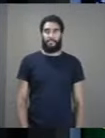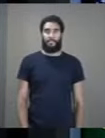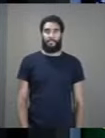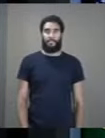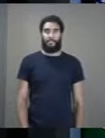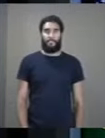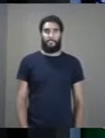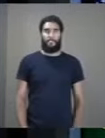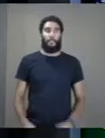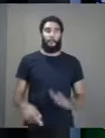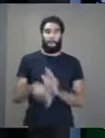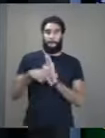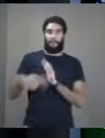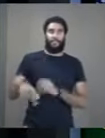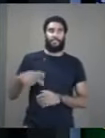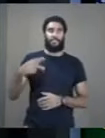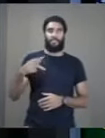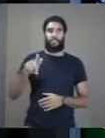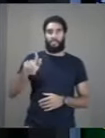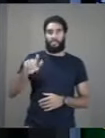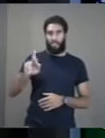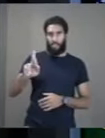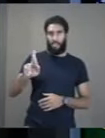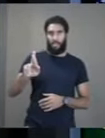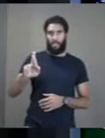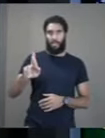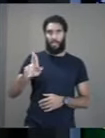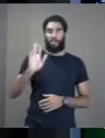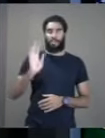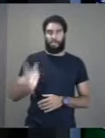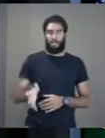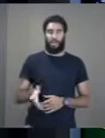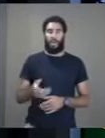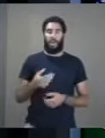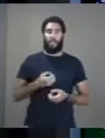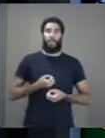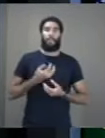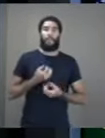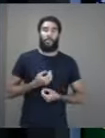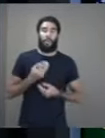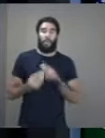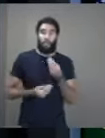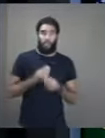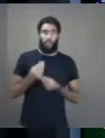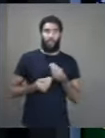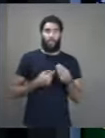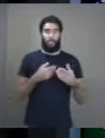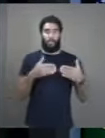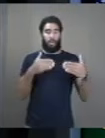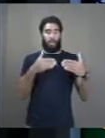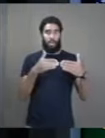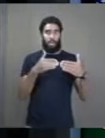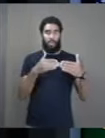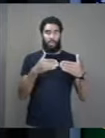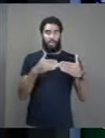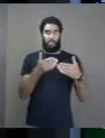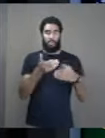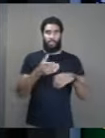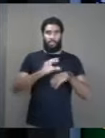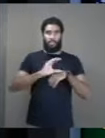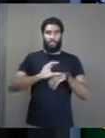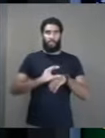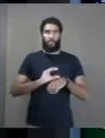A própria PGR já se manifestou pela constitucionalidade desse artigo, a